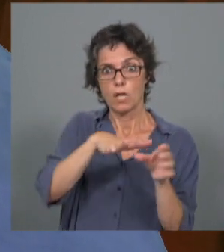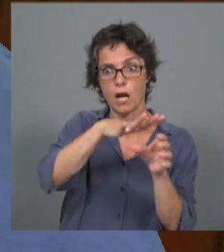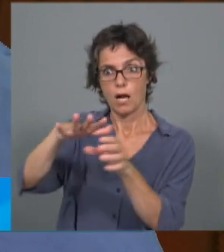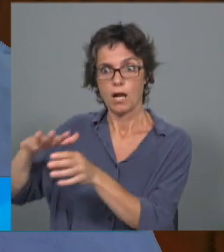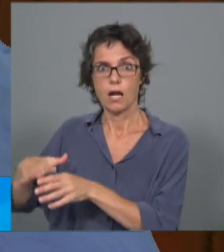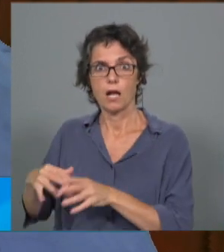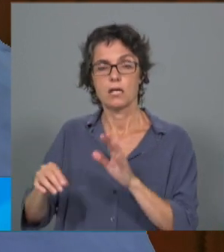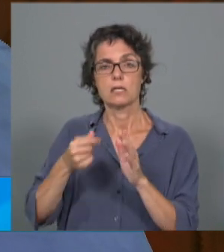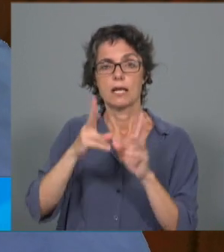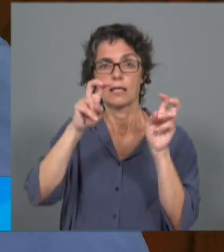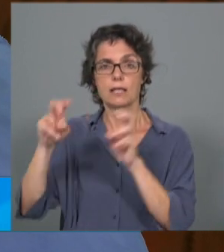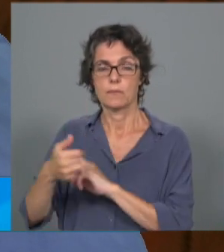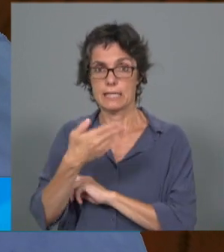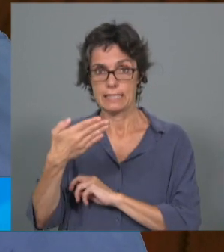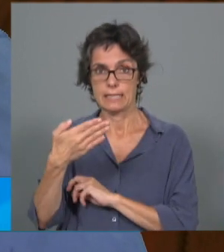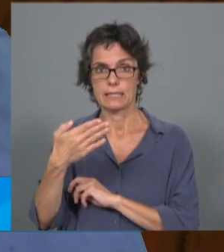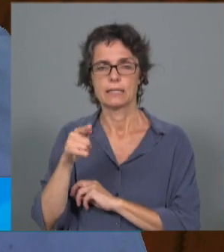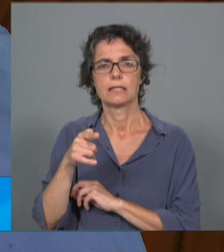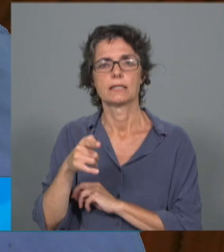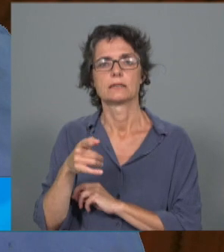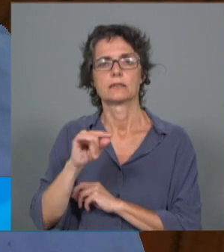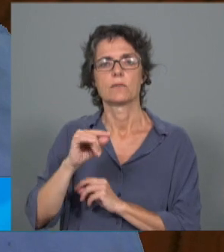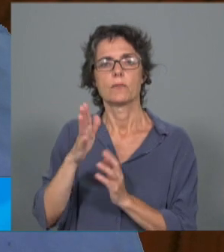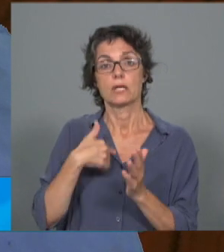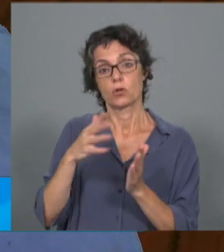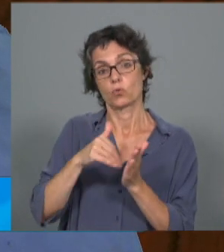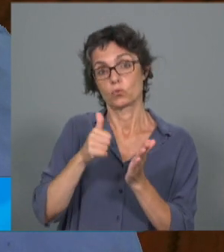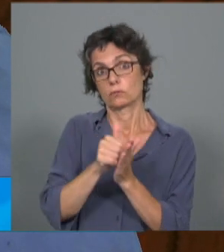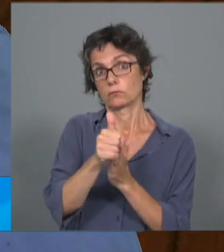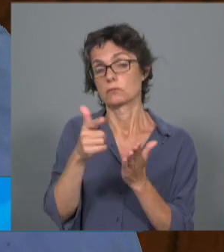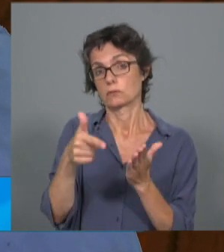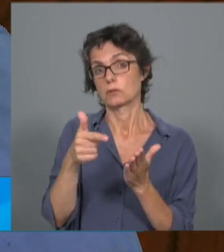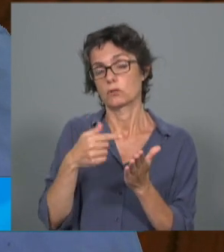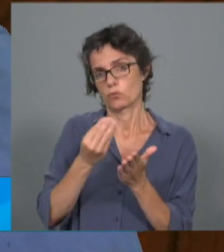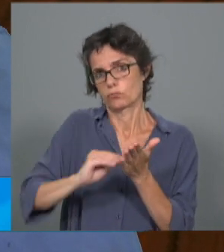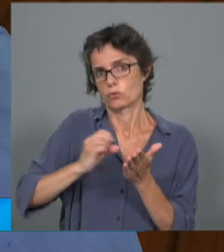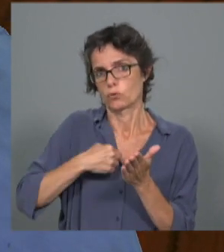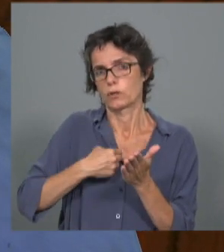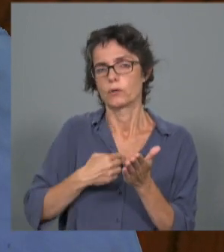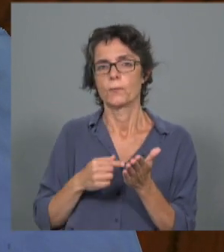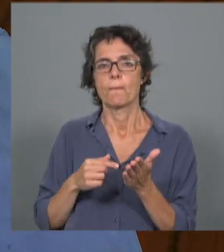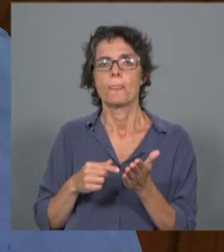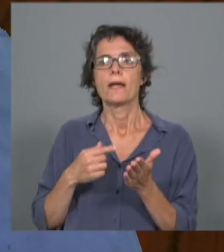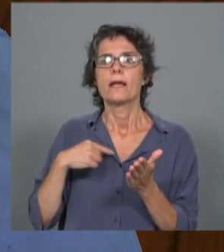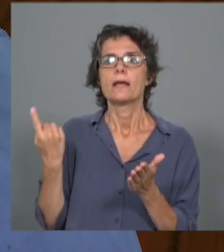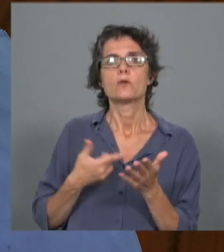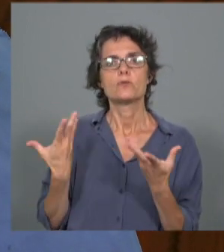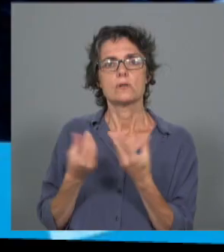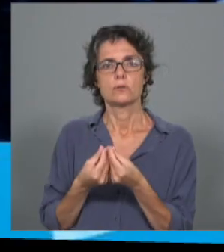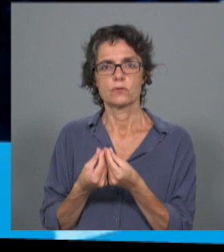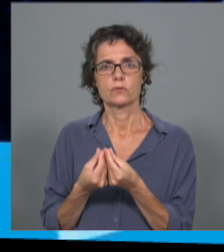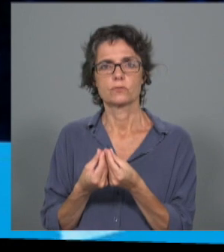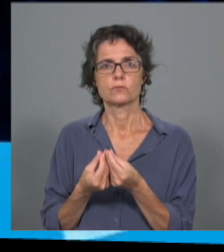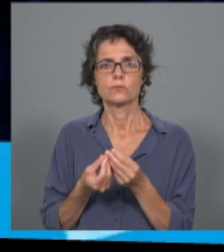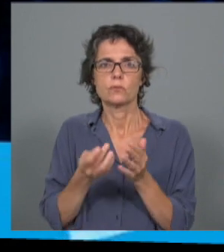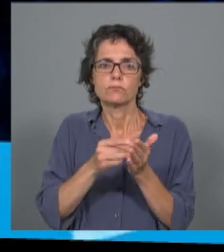temas, além da Sagrada Escritura, onde sou eu o autor, e pretendemos oferecer